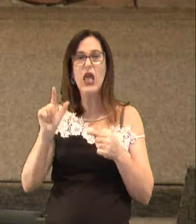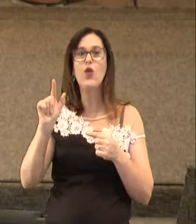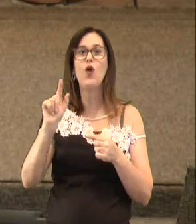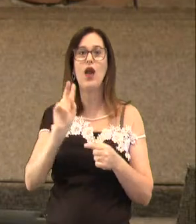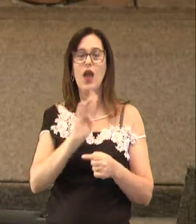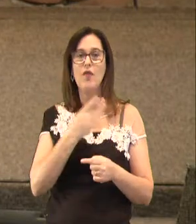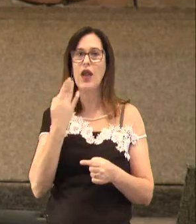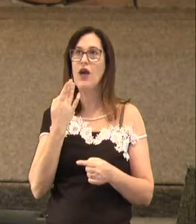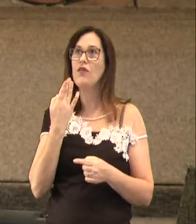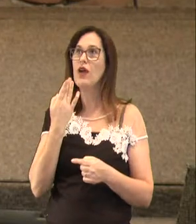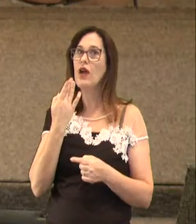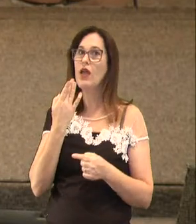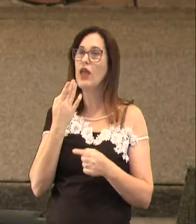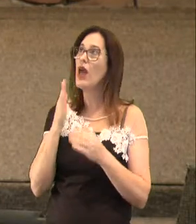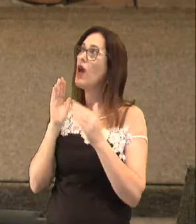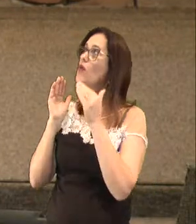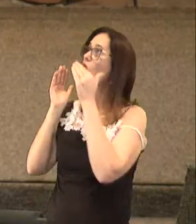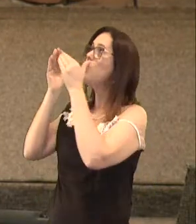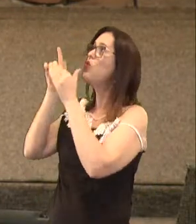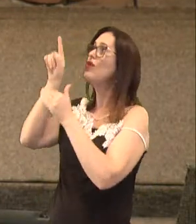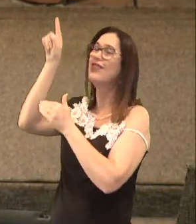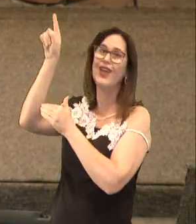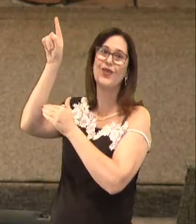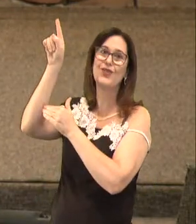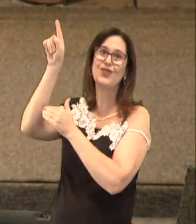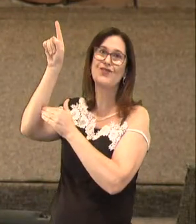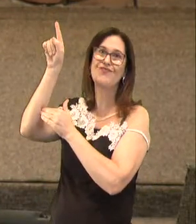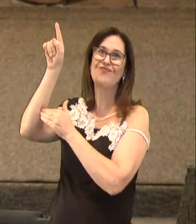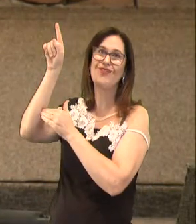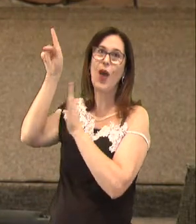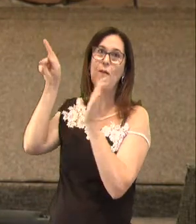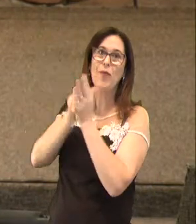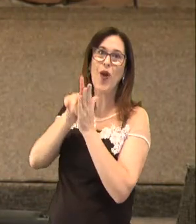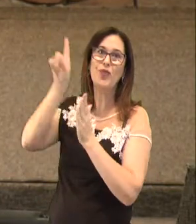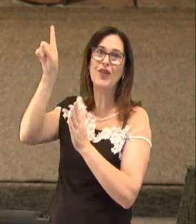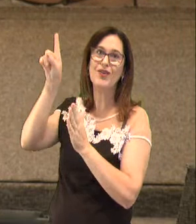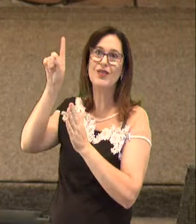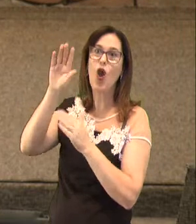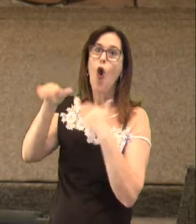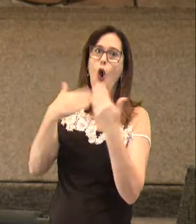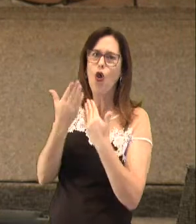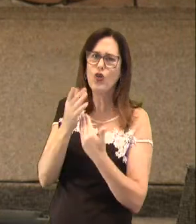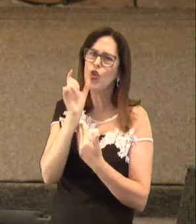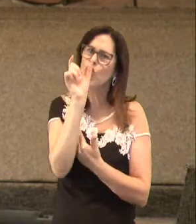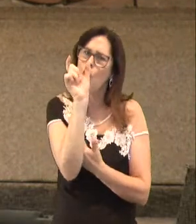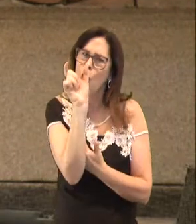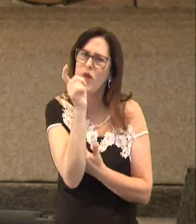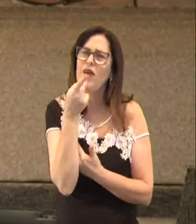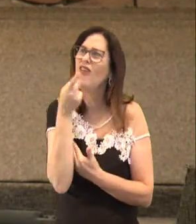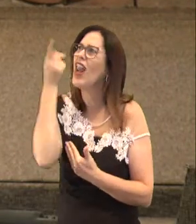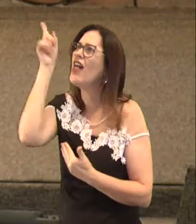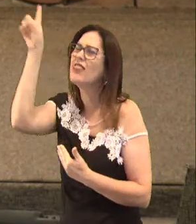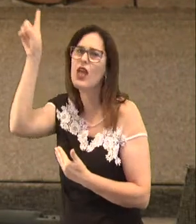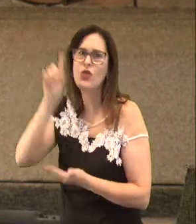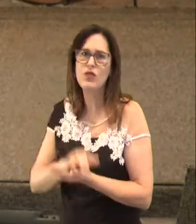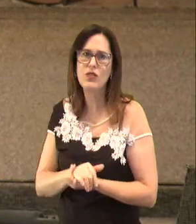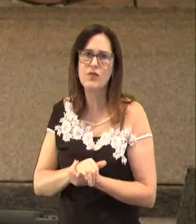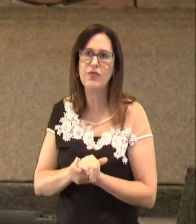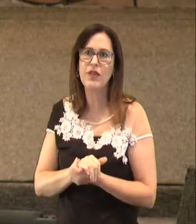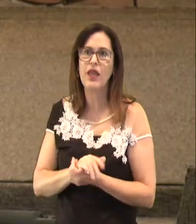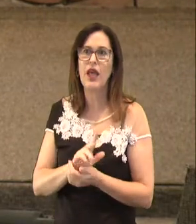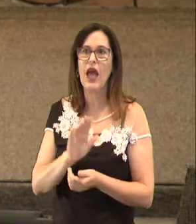referir a Deus, Yahvé. Outra forma de se dirigir a Deus era a palavra hebraica